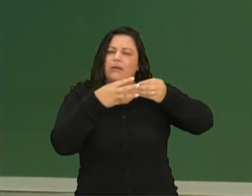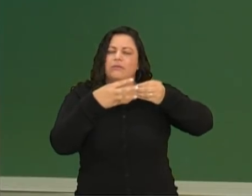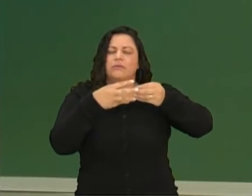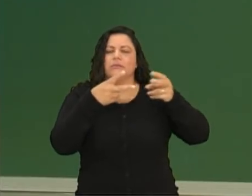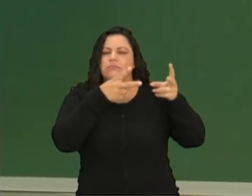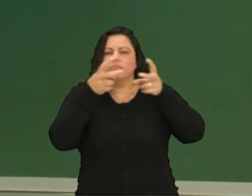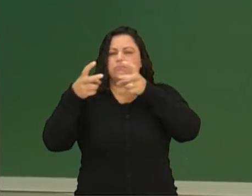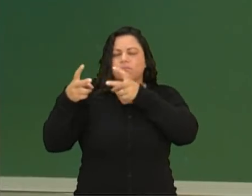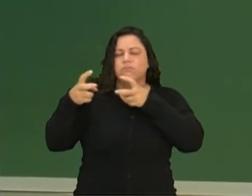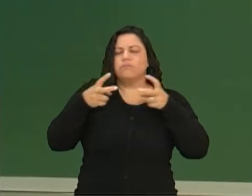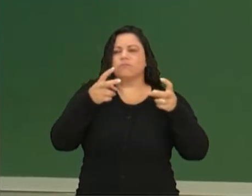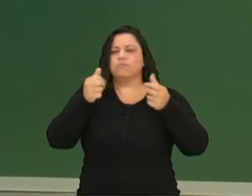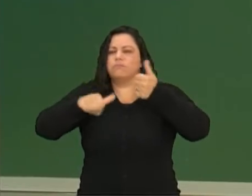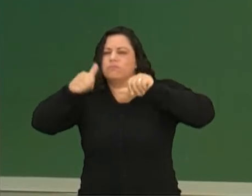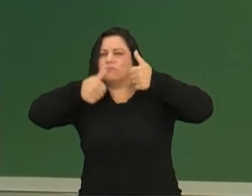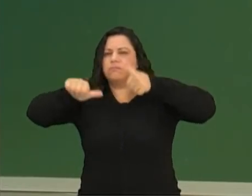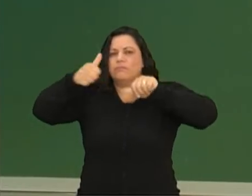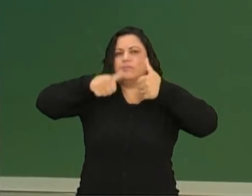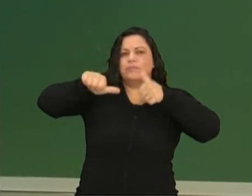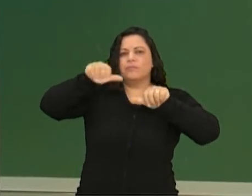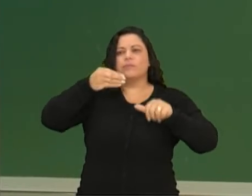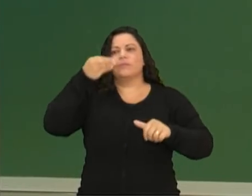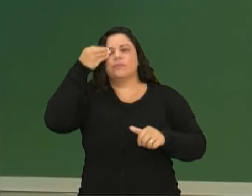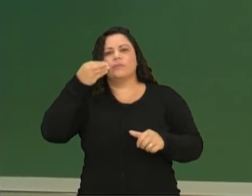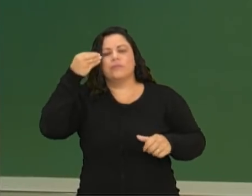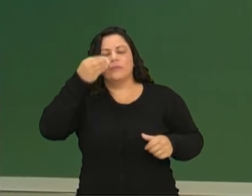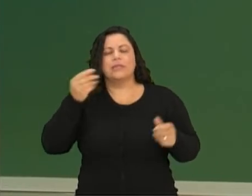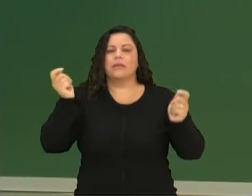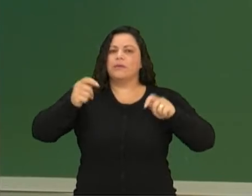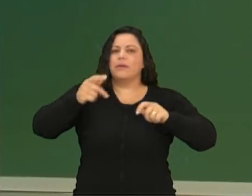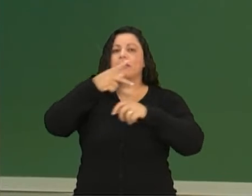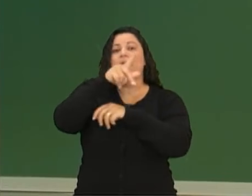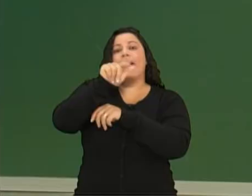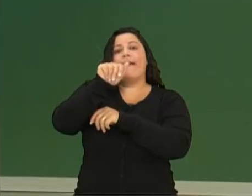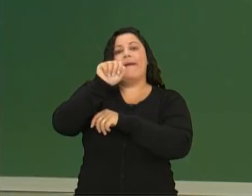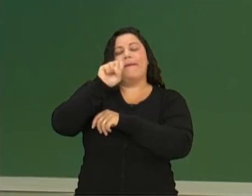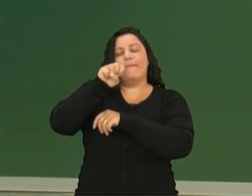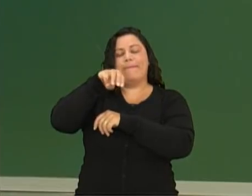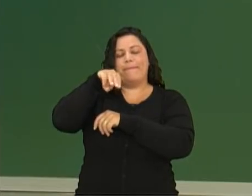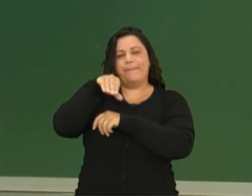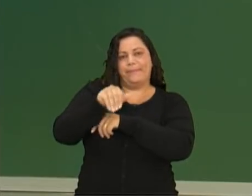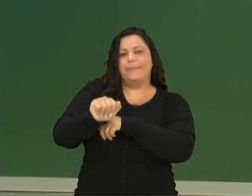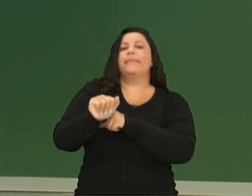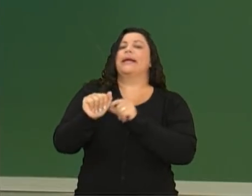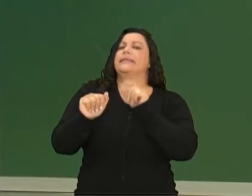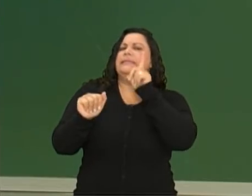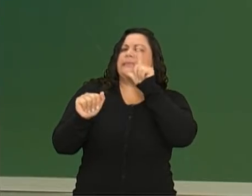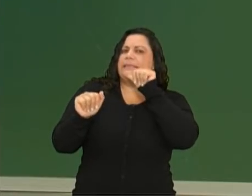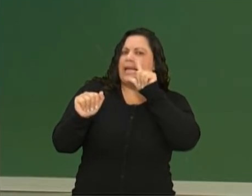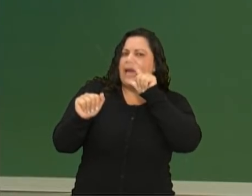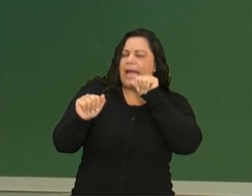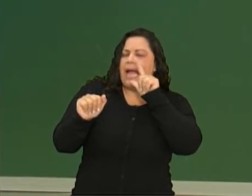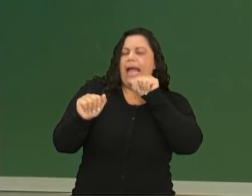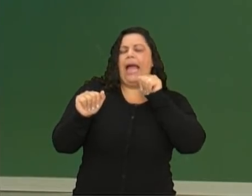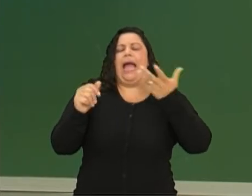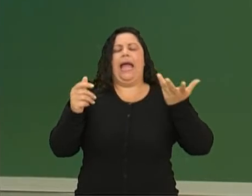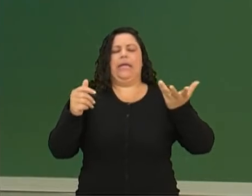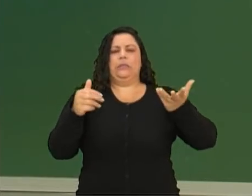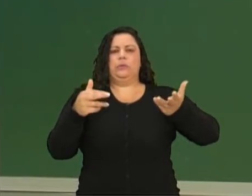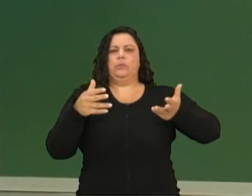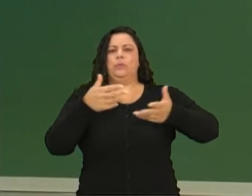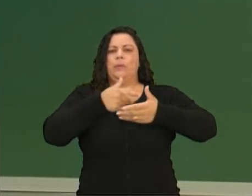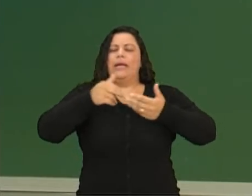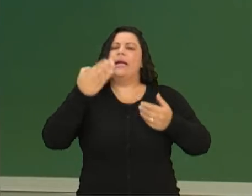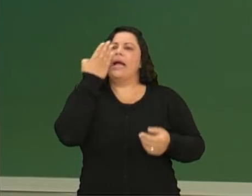analisadas. E nessa parte é o que nós chamamos de plasma, tá? Ele é basicamente água, alguns minerais,